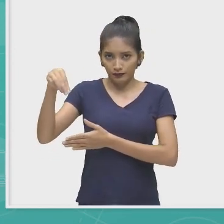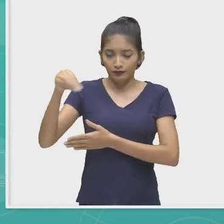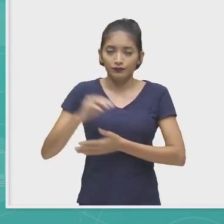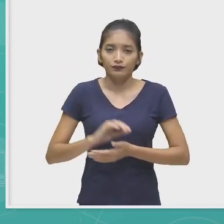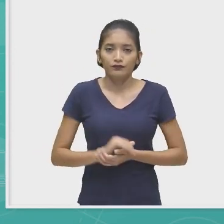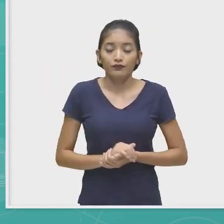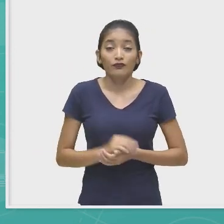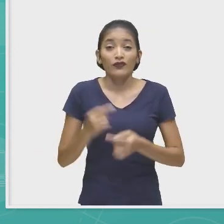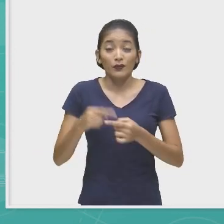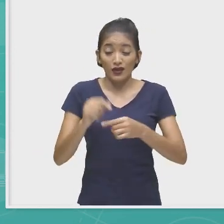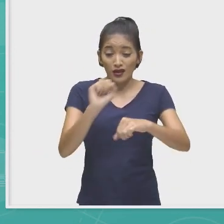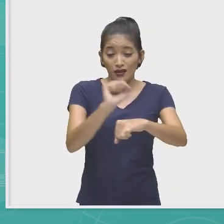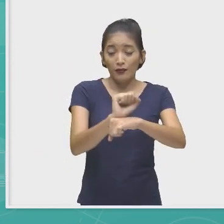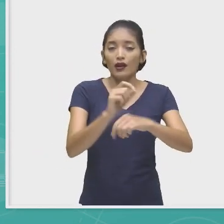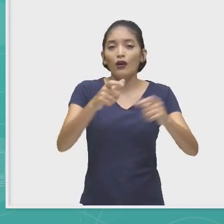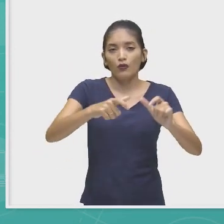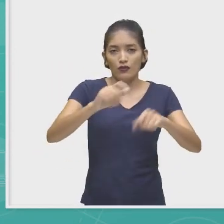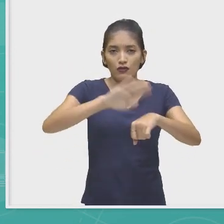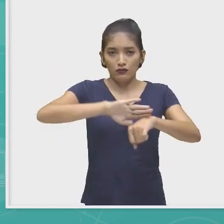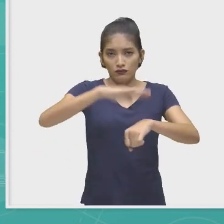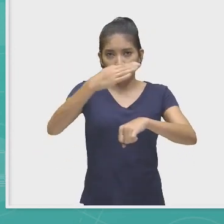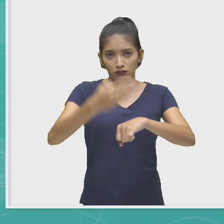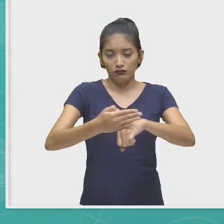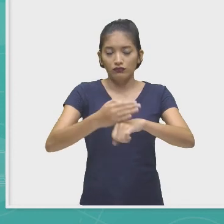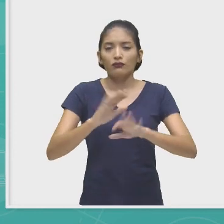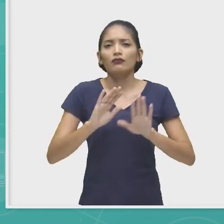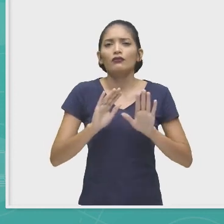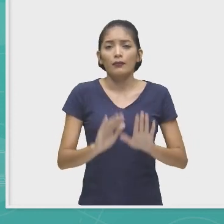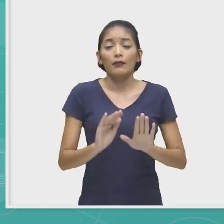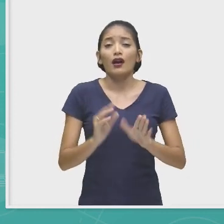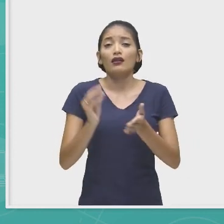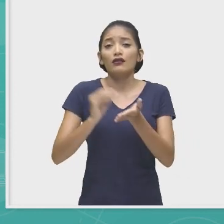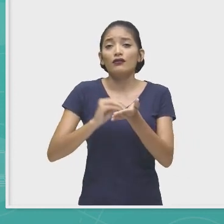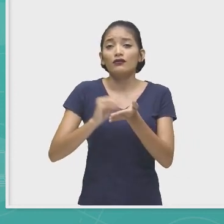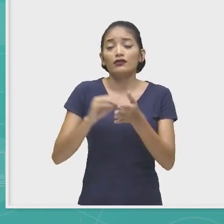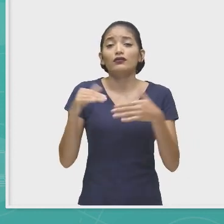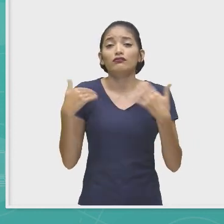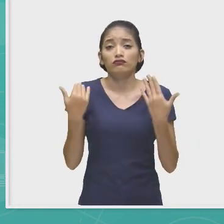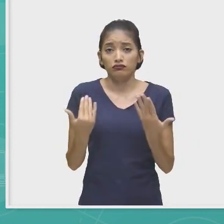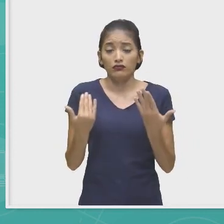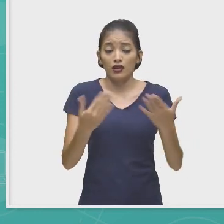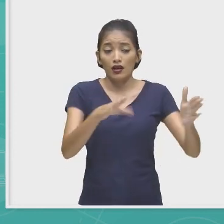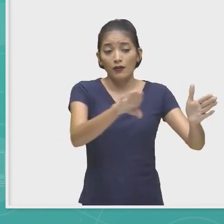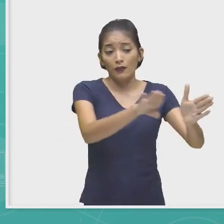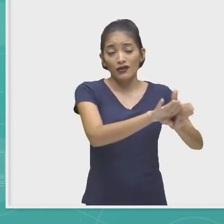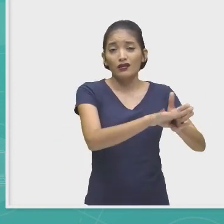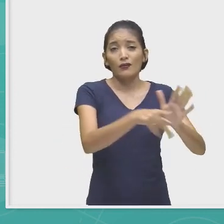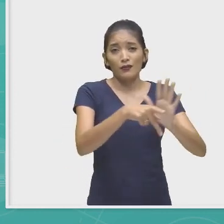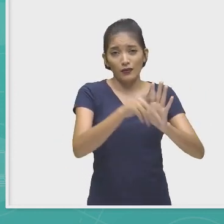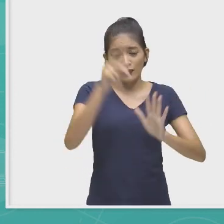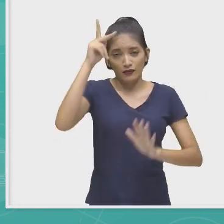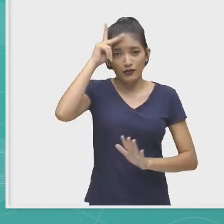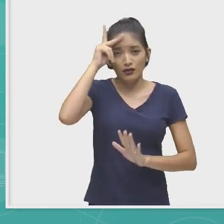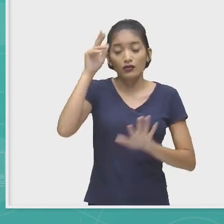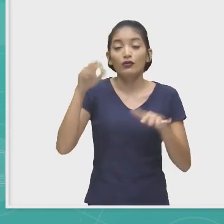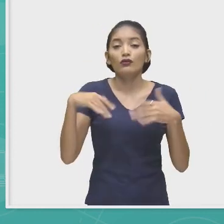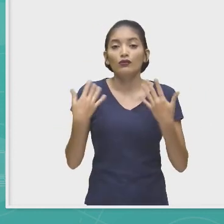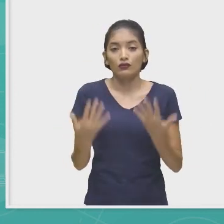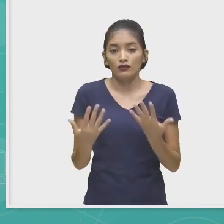porque ela teve que parar em Itacoatiara. Só que ainda faltam, para chegar em Parintins, mais